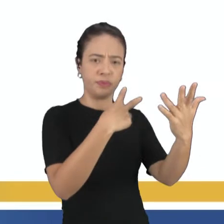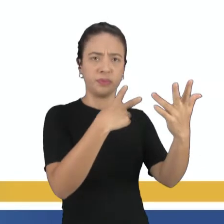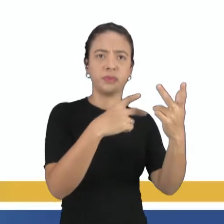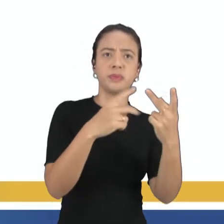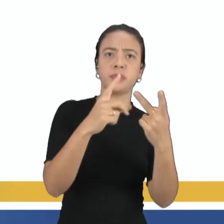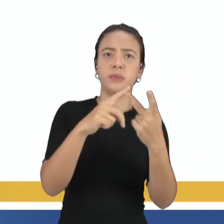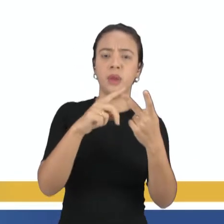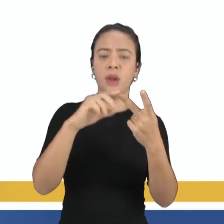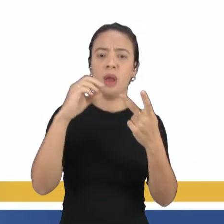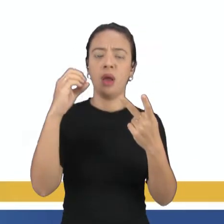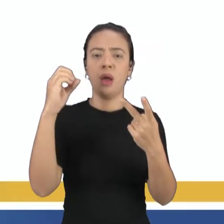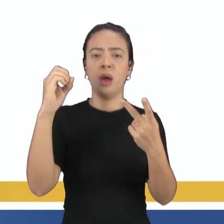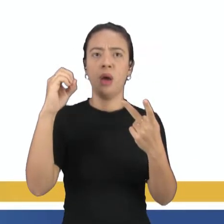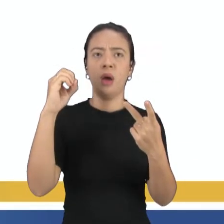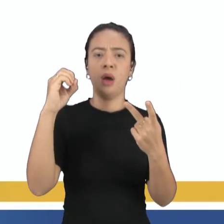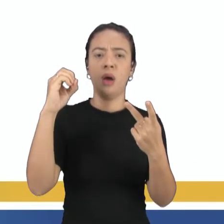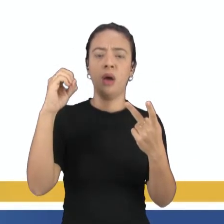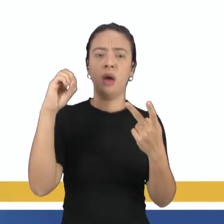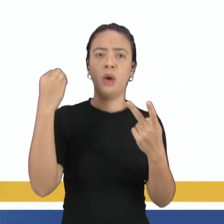rotação e